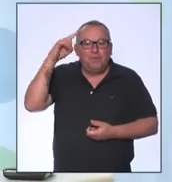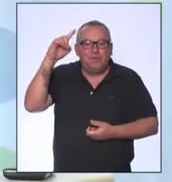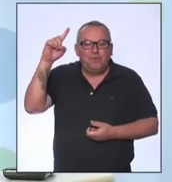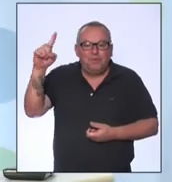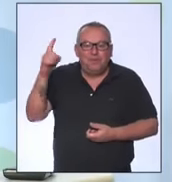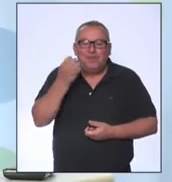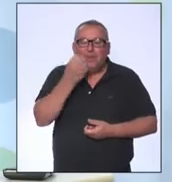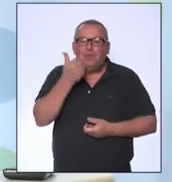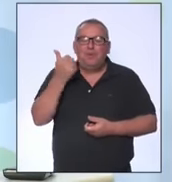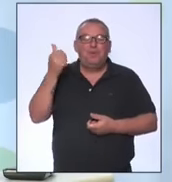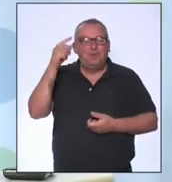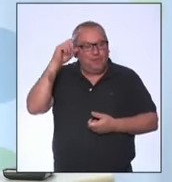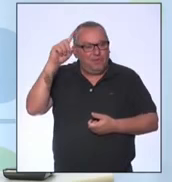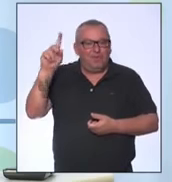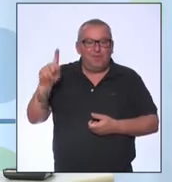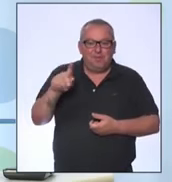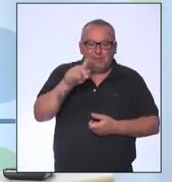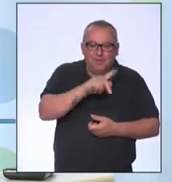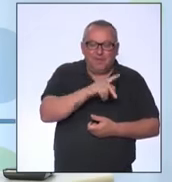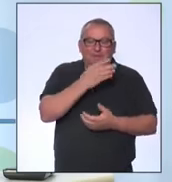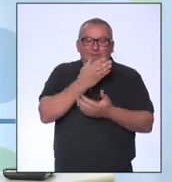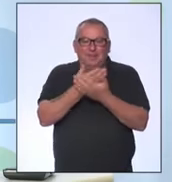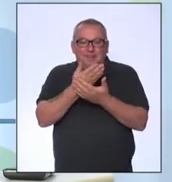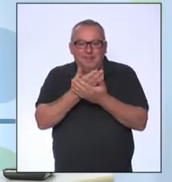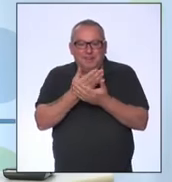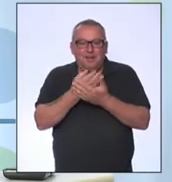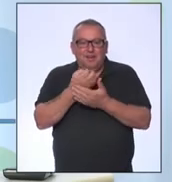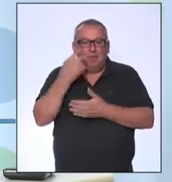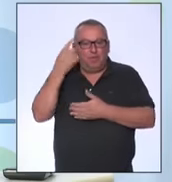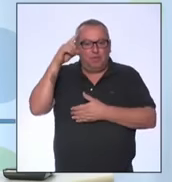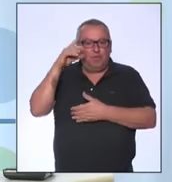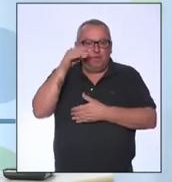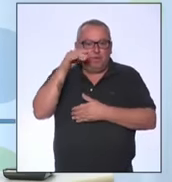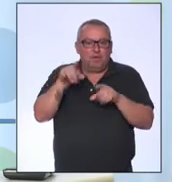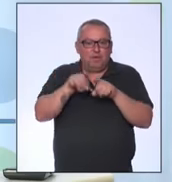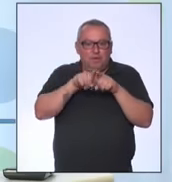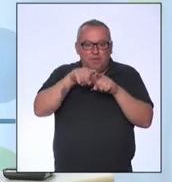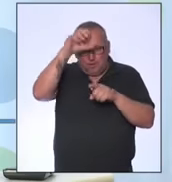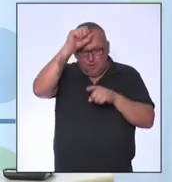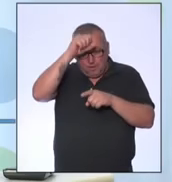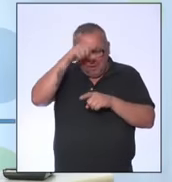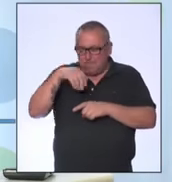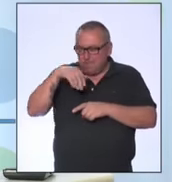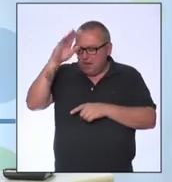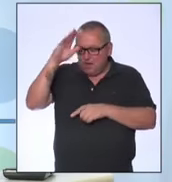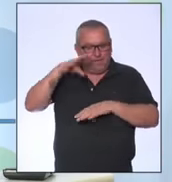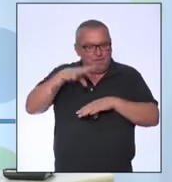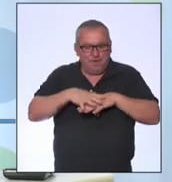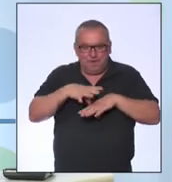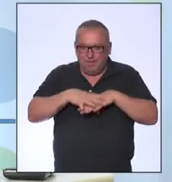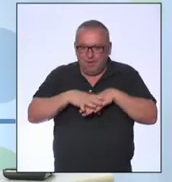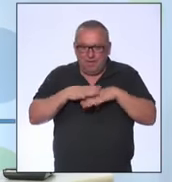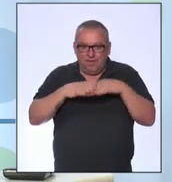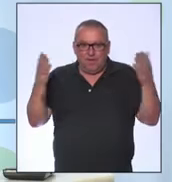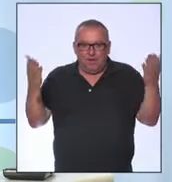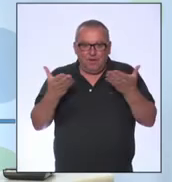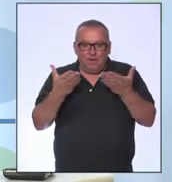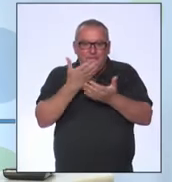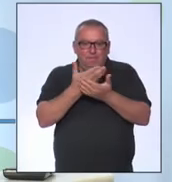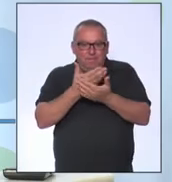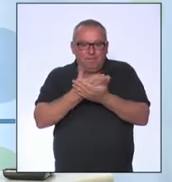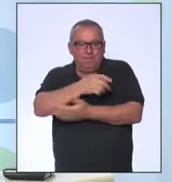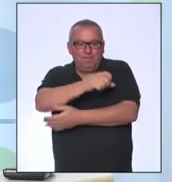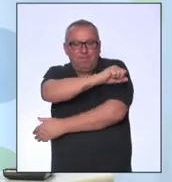Bom dia professores, bom dia estudantes, bom dia curiosos que queiram aprender um pouco mais de matemática. Hoje é uma aula